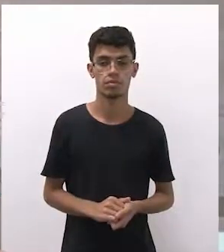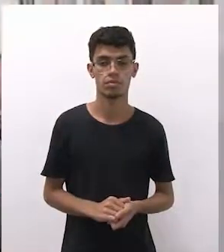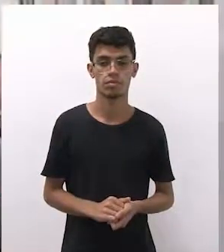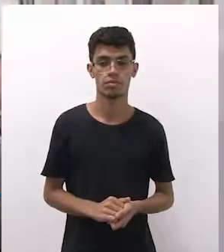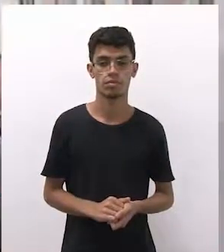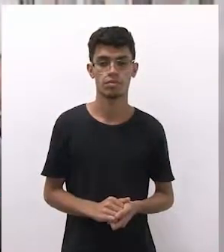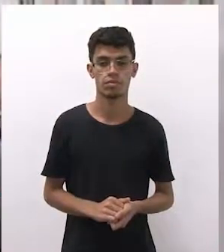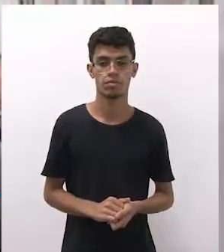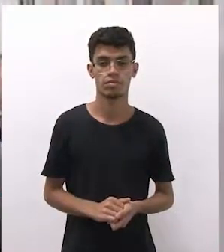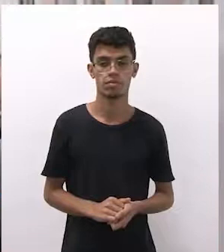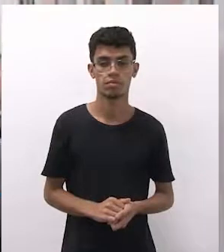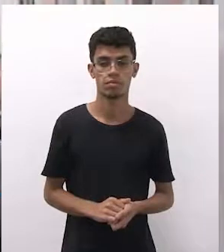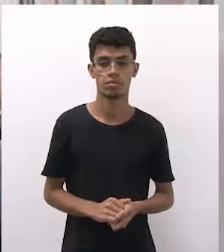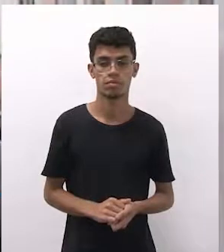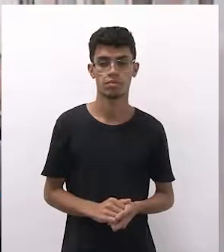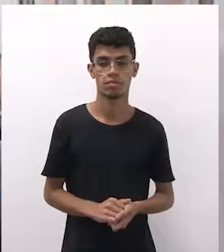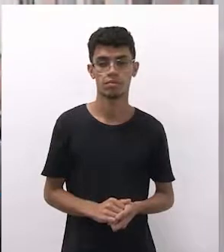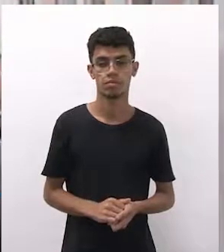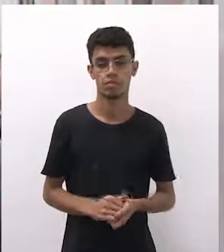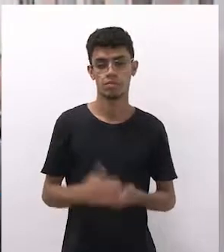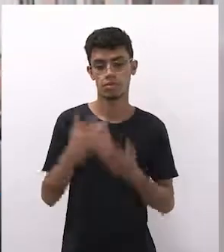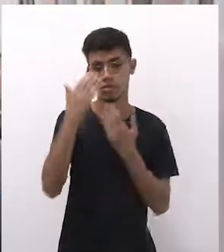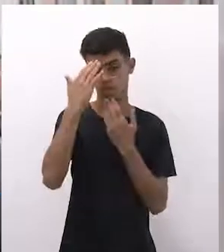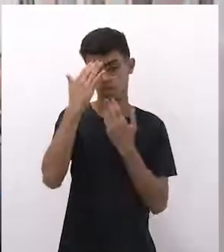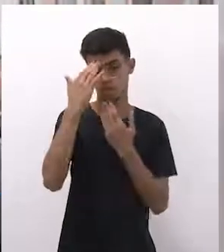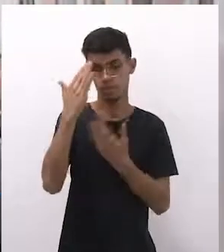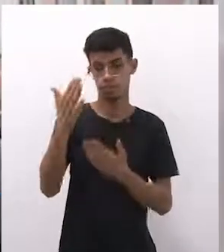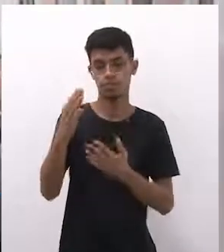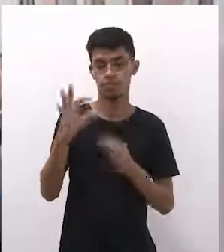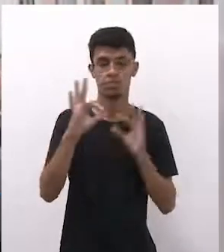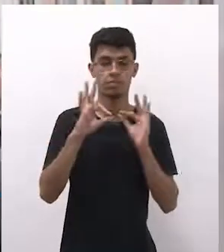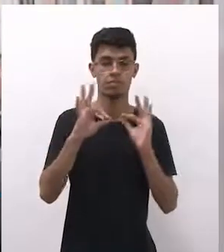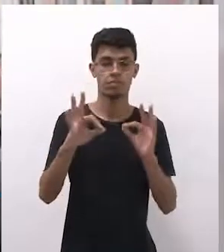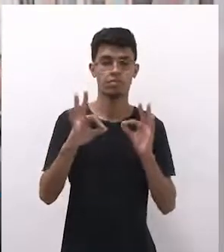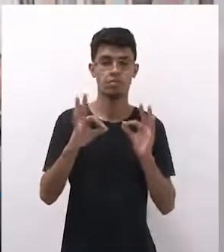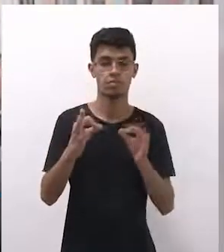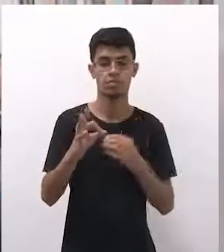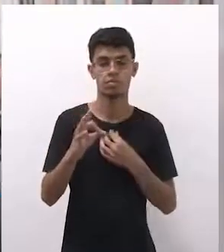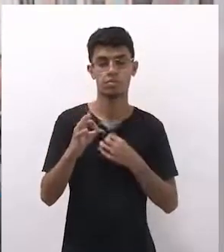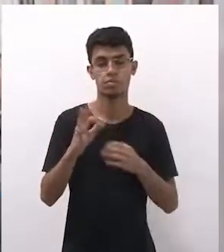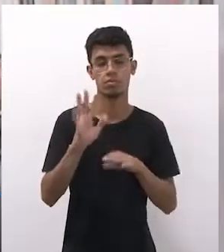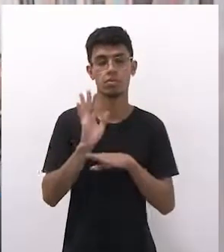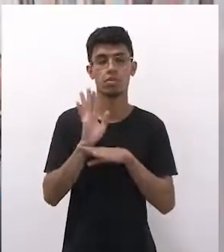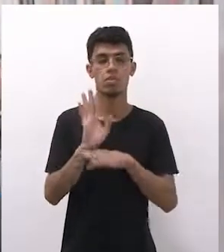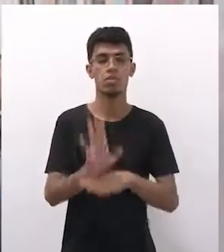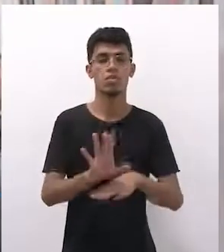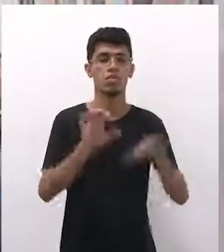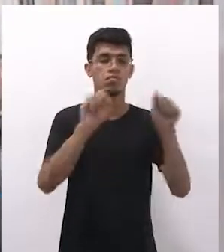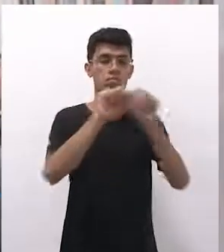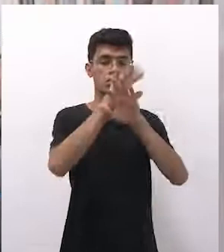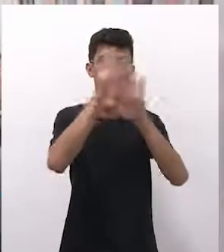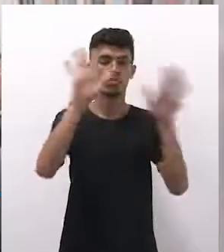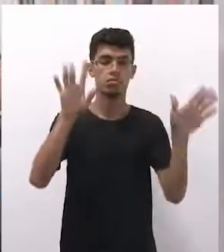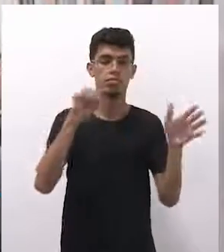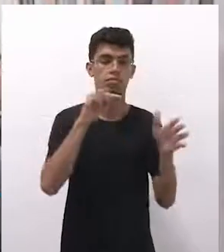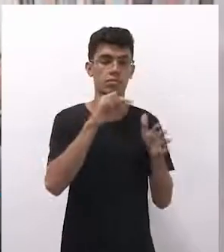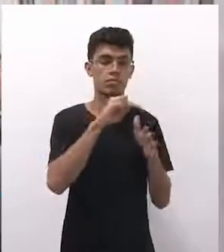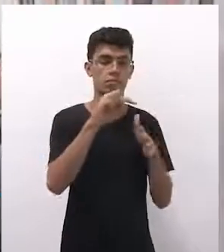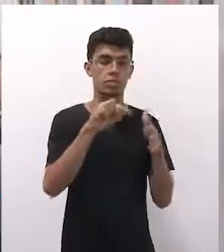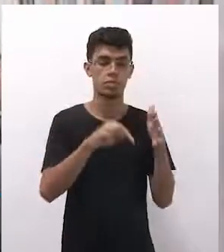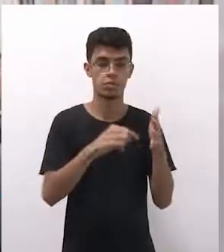Doutora Gabriela, muito obrigada, a sua fala foi ótima, né? Acho que ajudou a esclarecer alguns pontos,